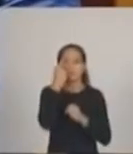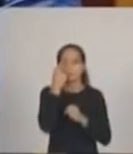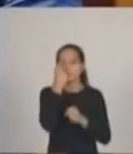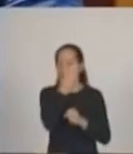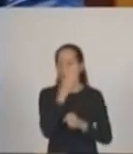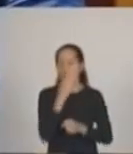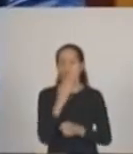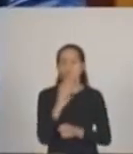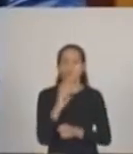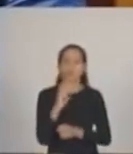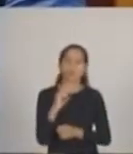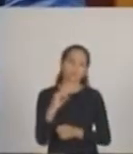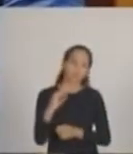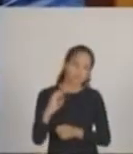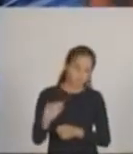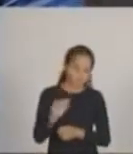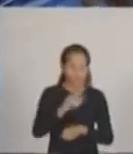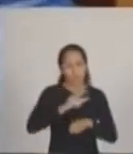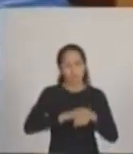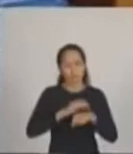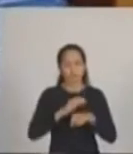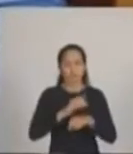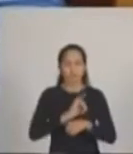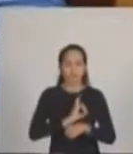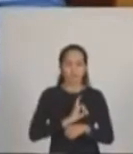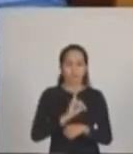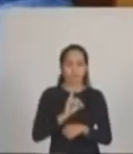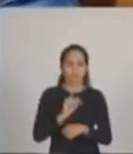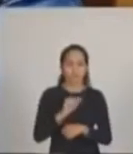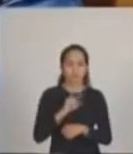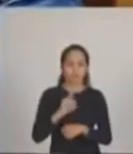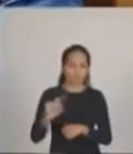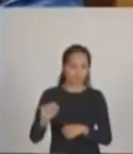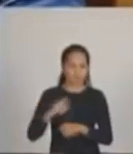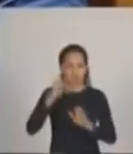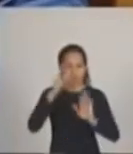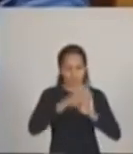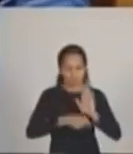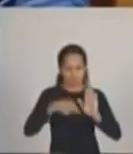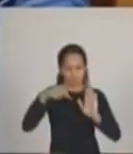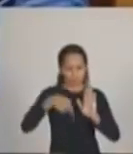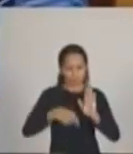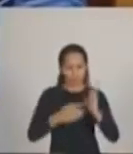deputado delegado Danilo Baense. Esse projeto foi aprovado na casa no dia...